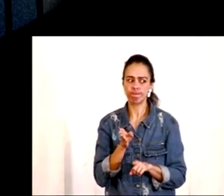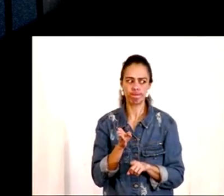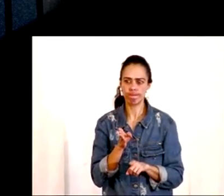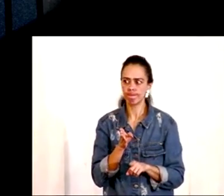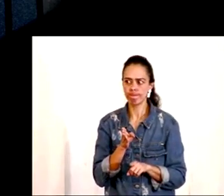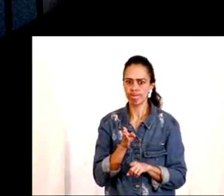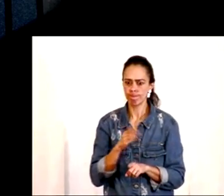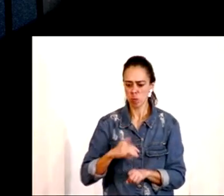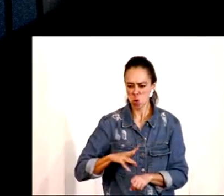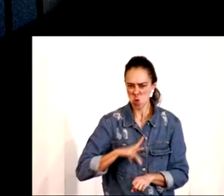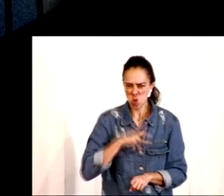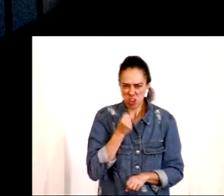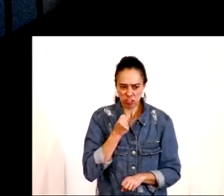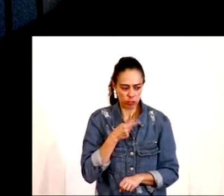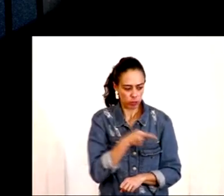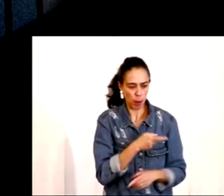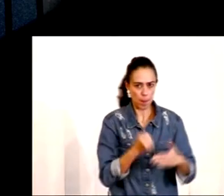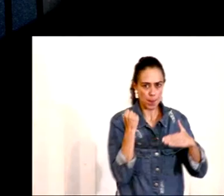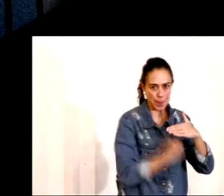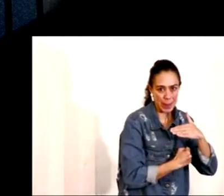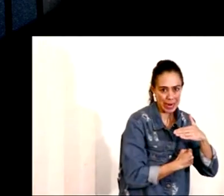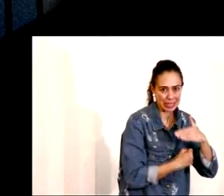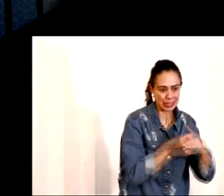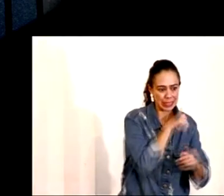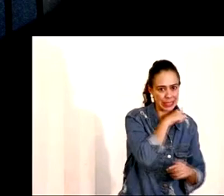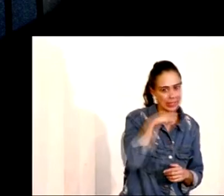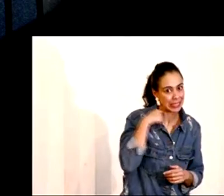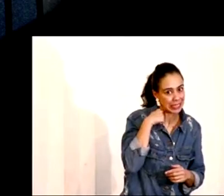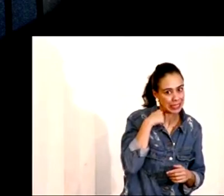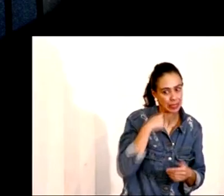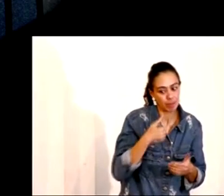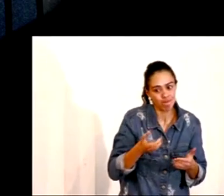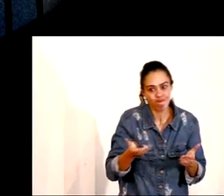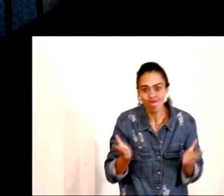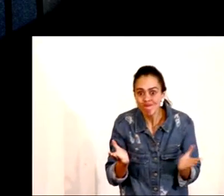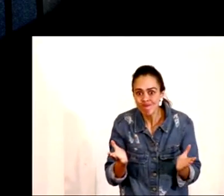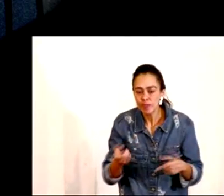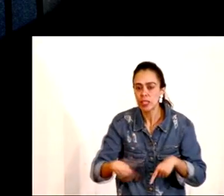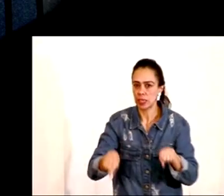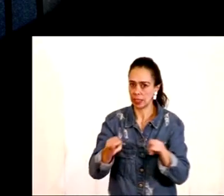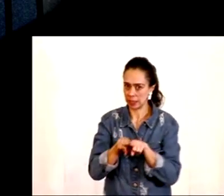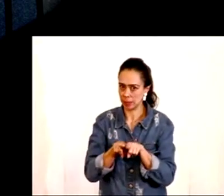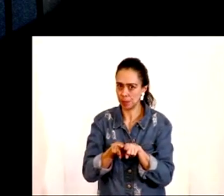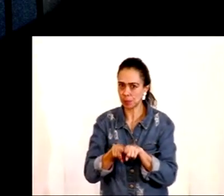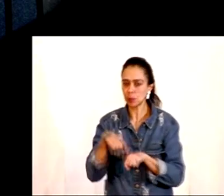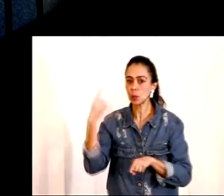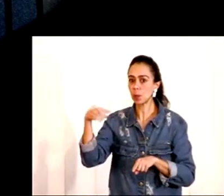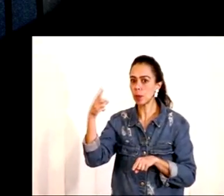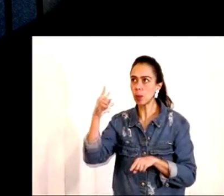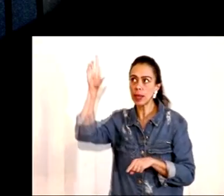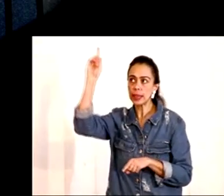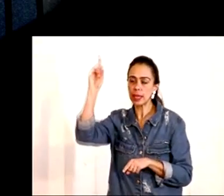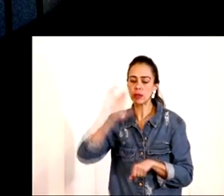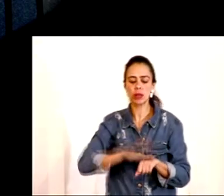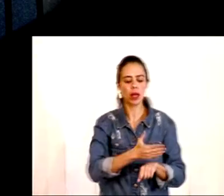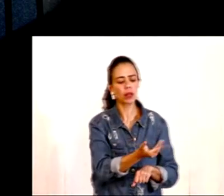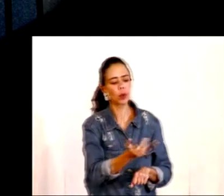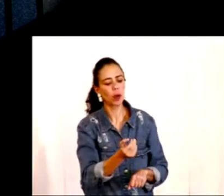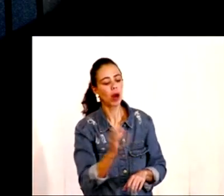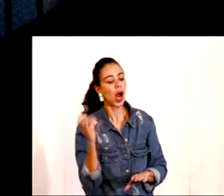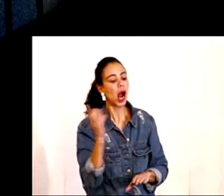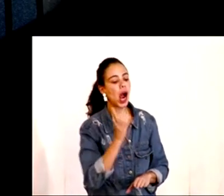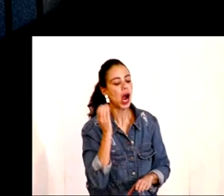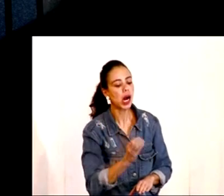tutor do meu irmão? E disse Deus: que fizeste? A voz do sangue do teu irmão clama da terra a